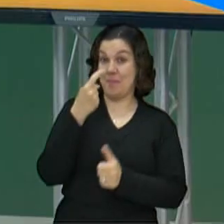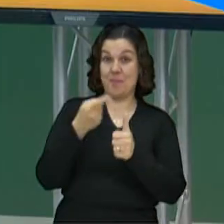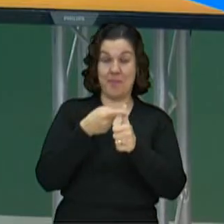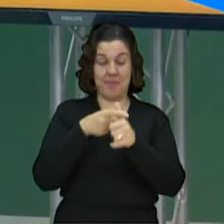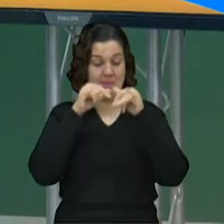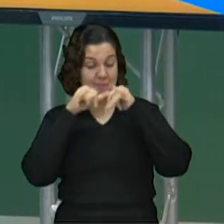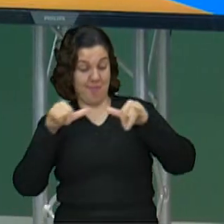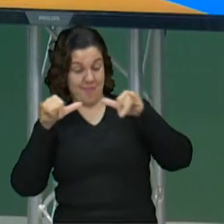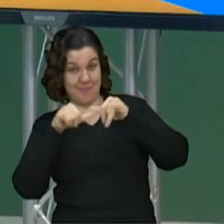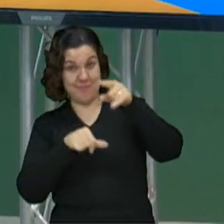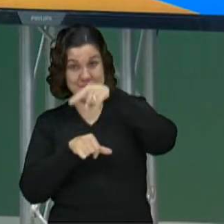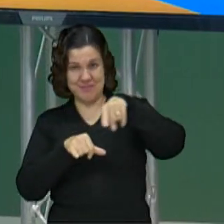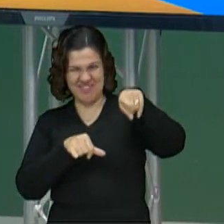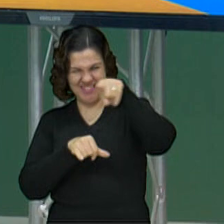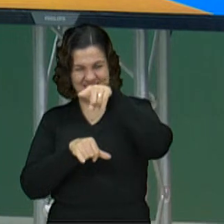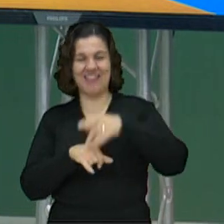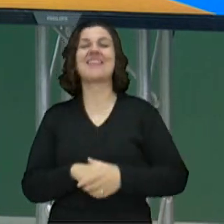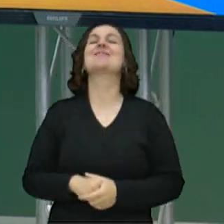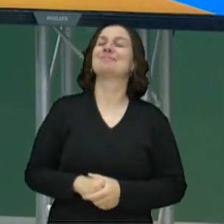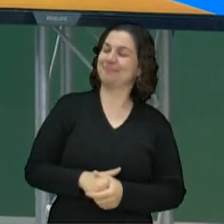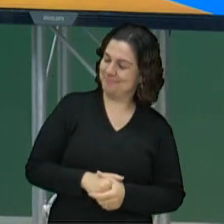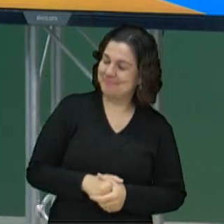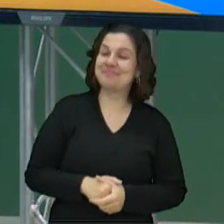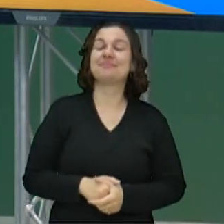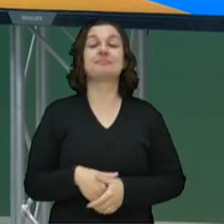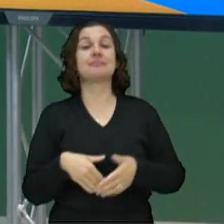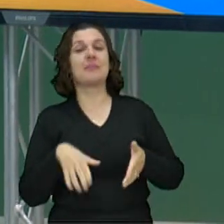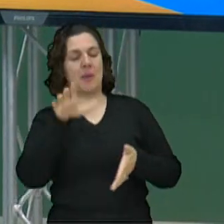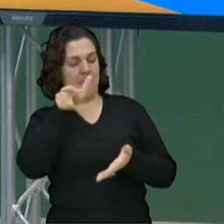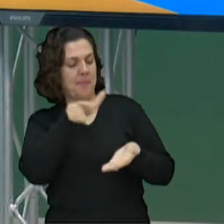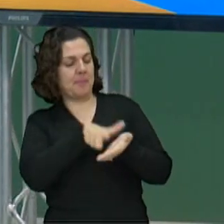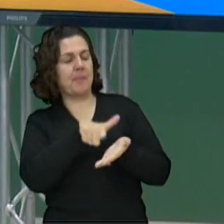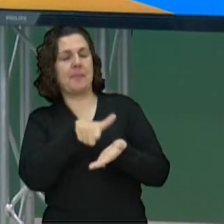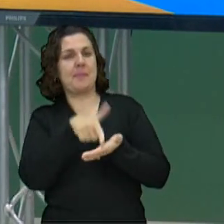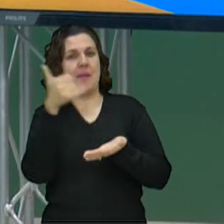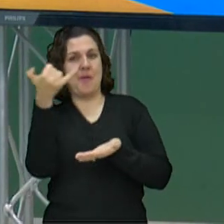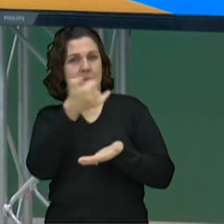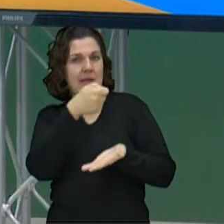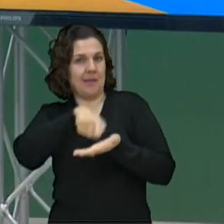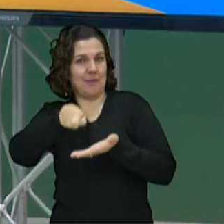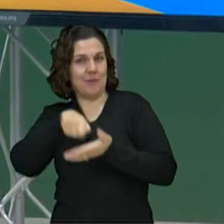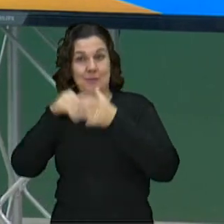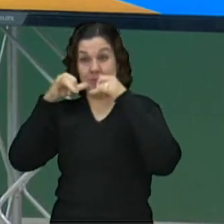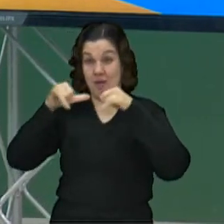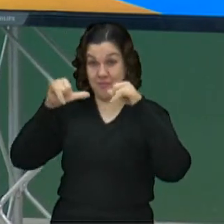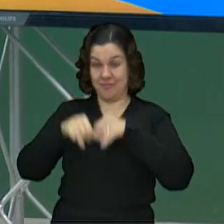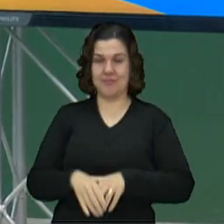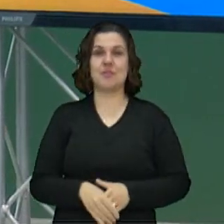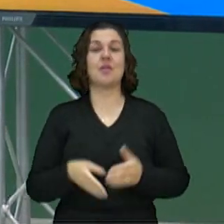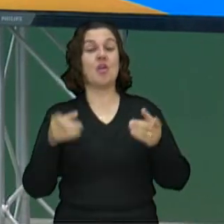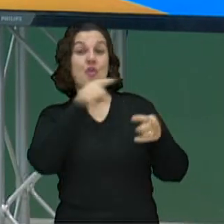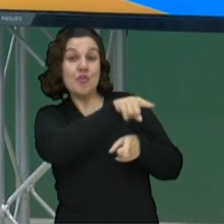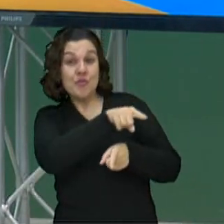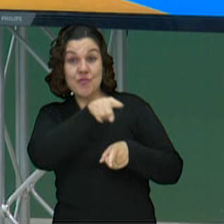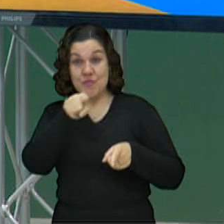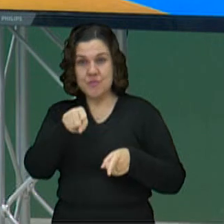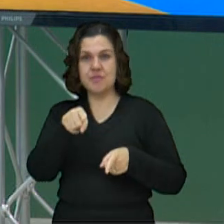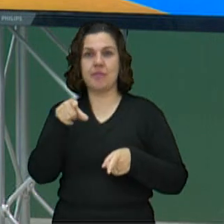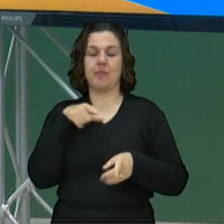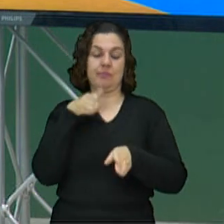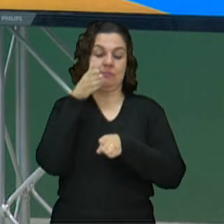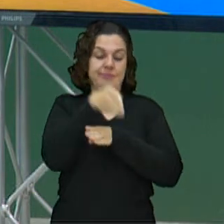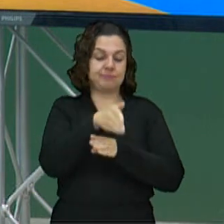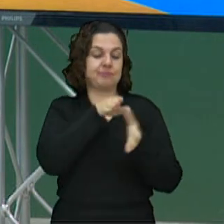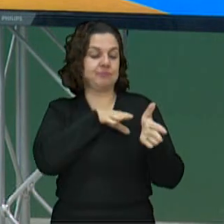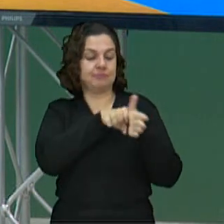começar, tem recadinhos para você. Isso! Pegou papel, caneta? Anote os recados. Você que tem acesso